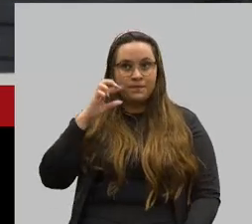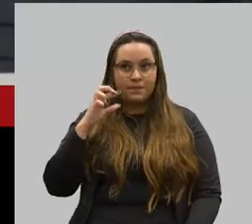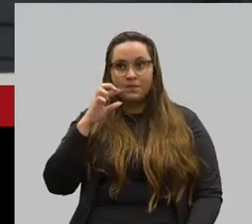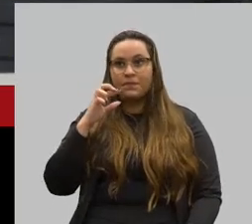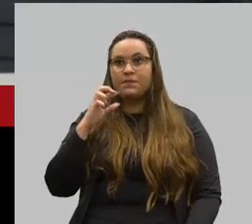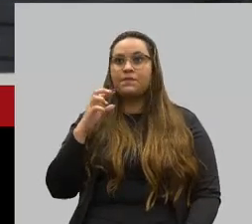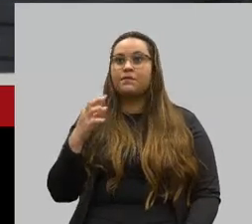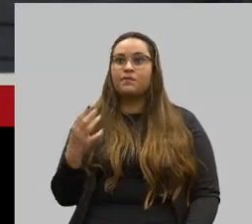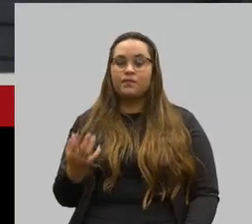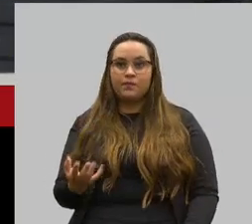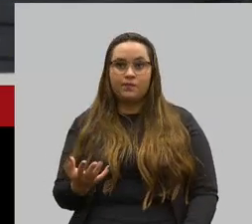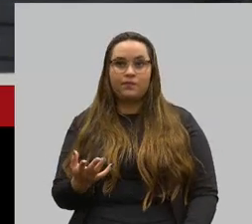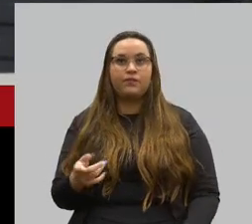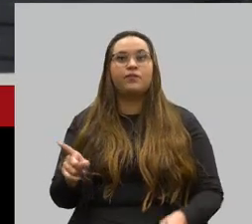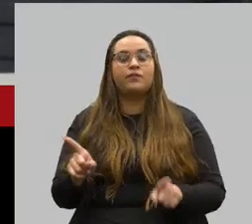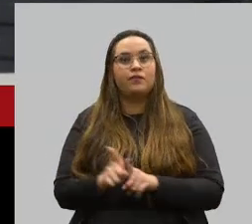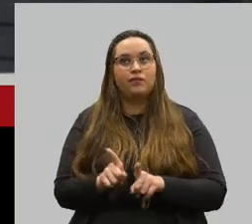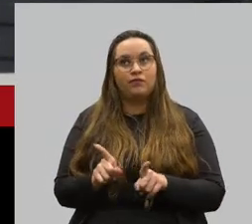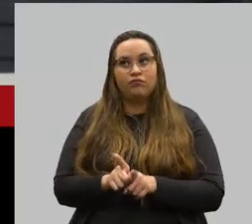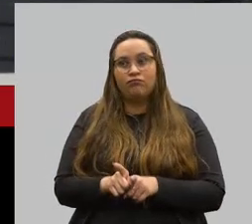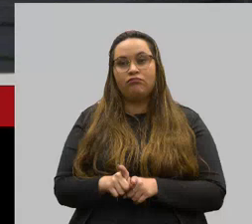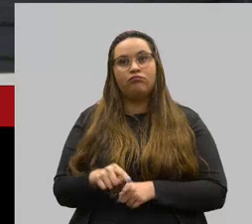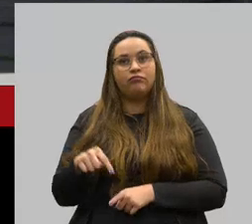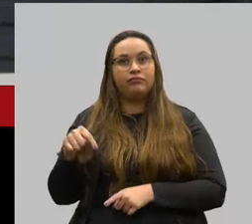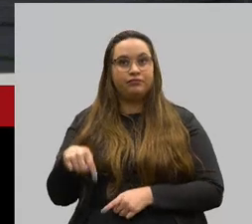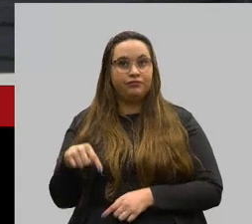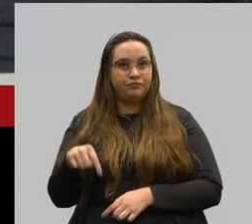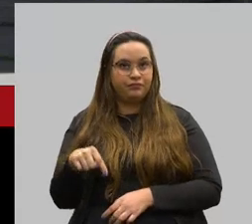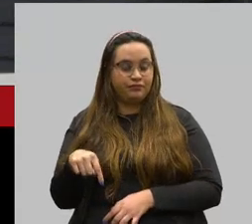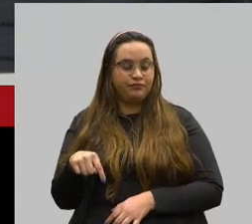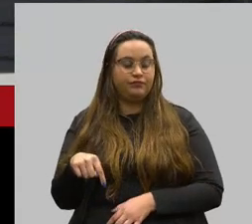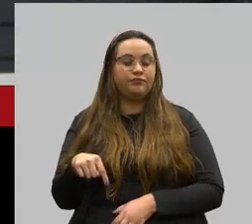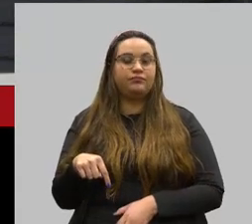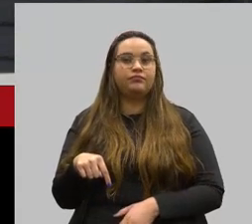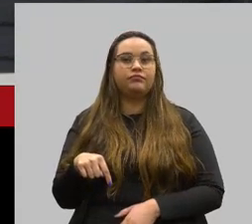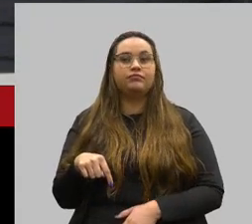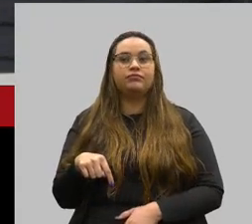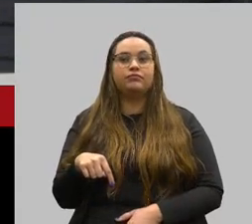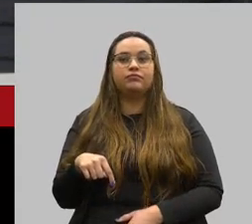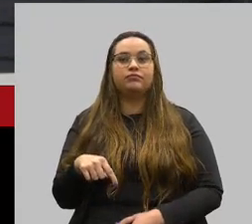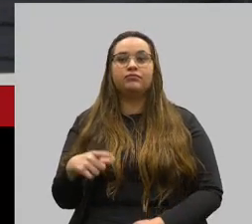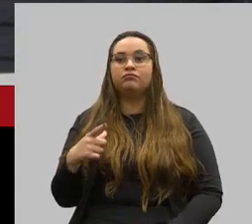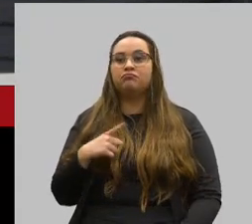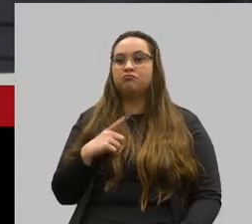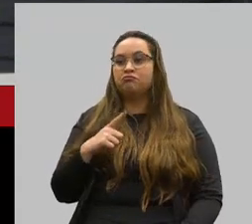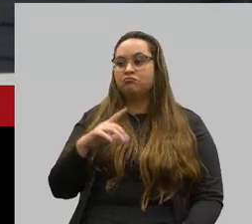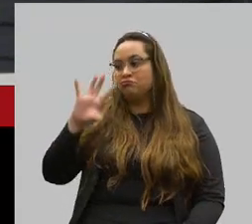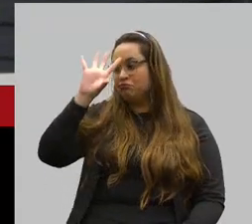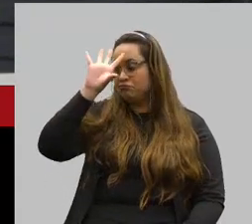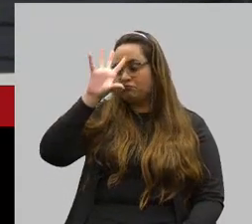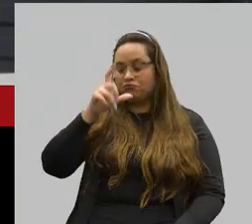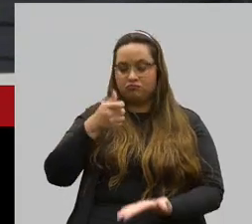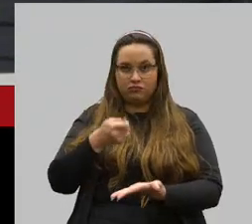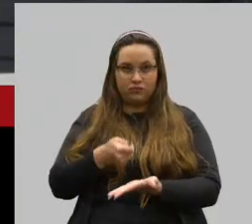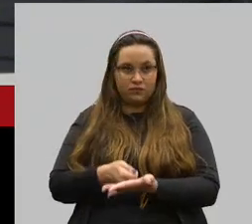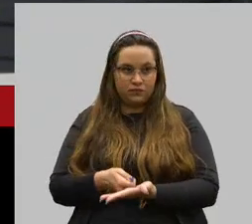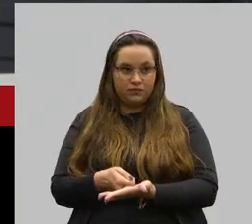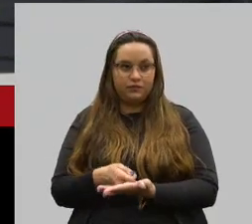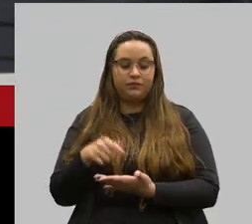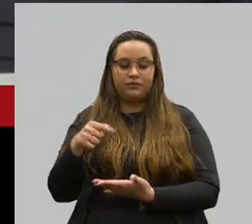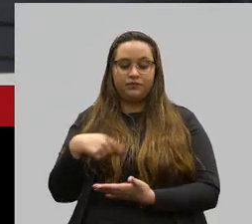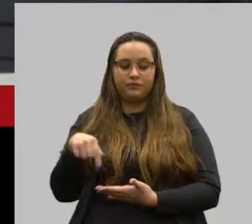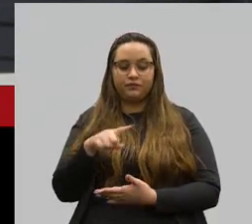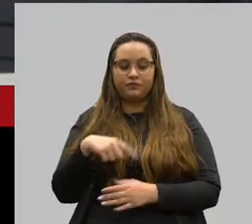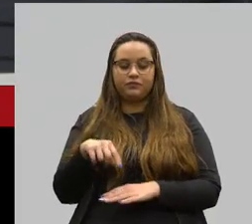homicídio inclusive aqui eh tomamos eh uma uma decisão né Por parte da chefia da